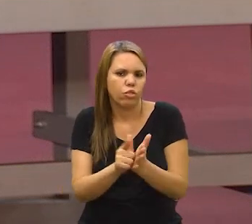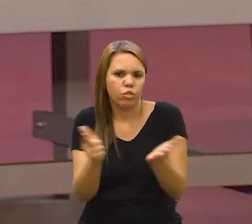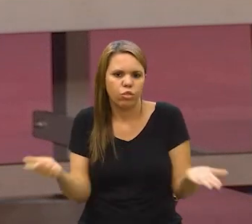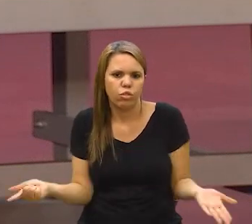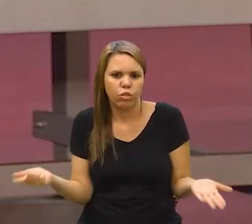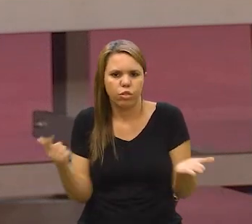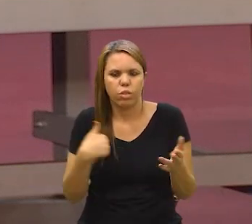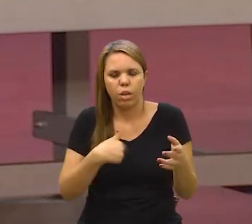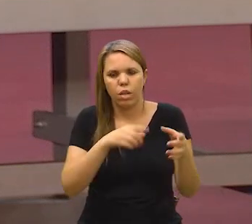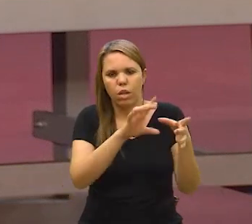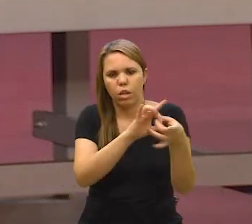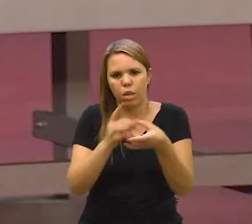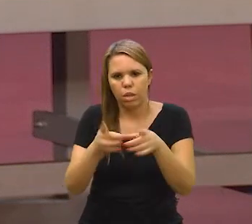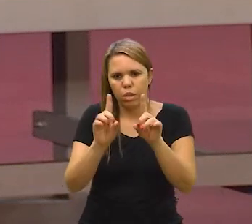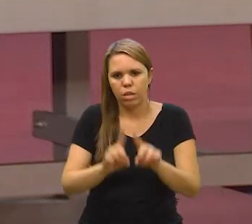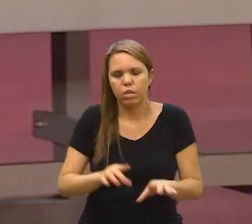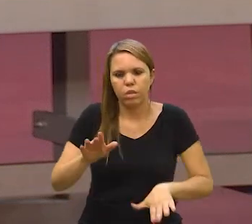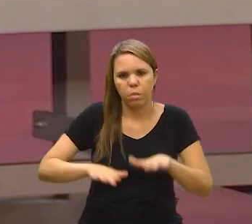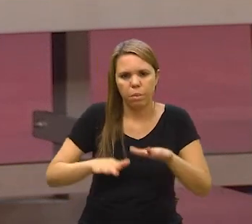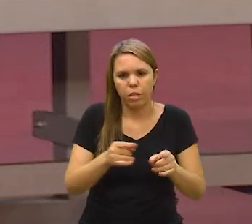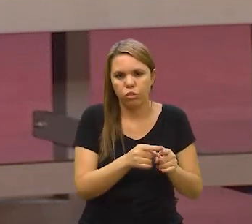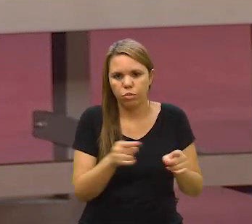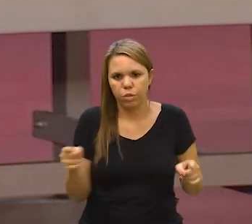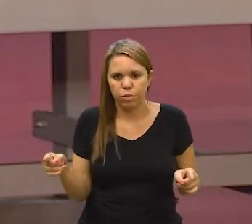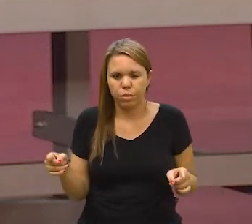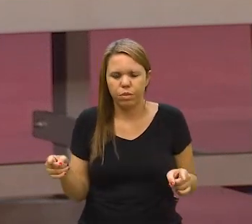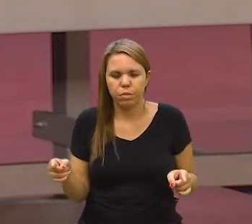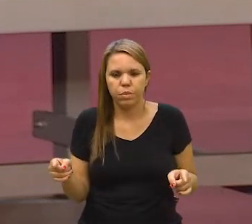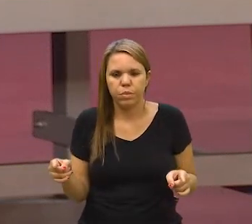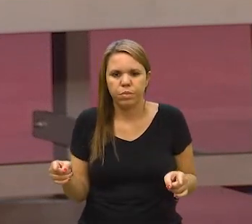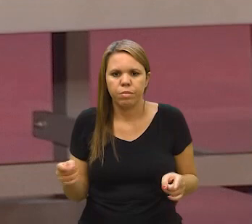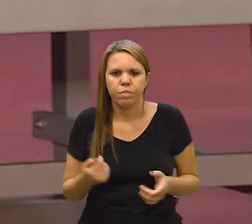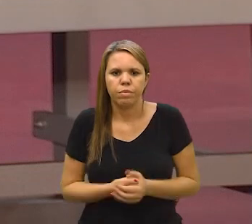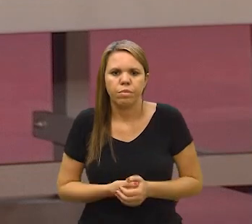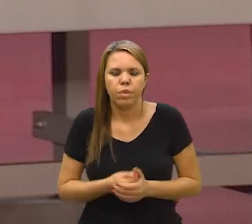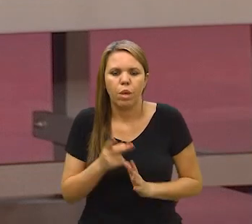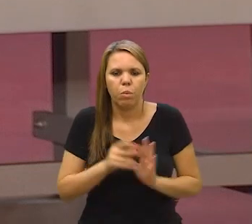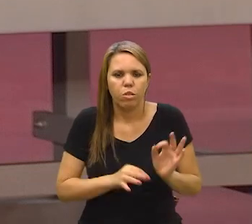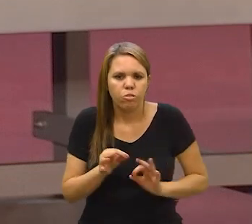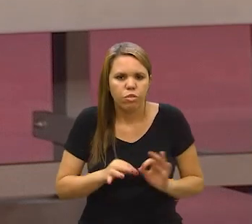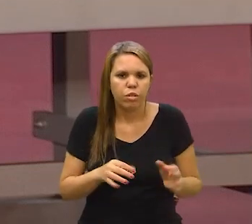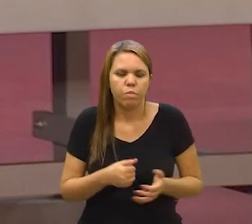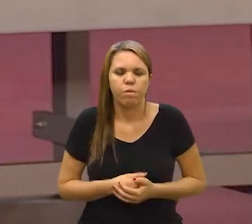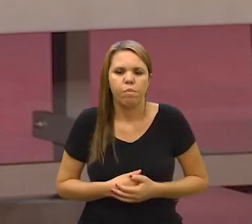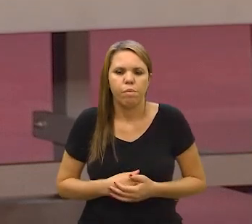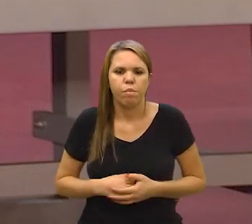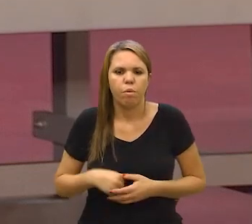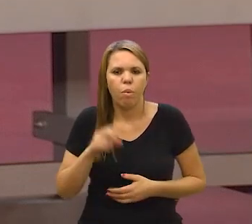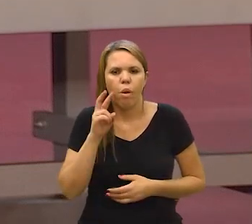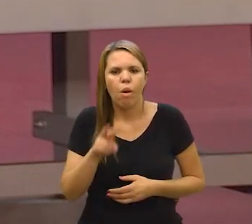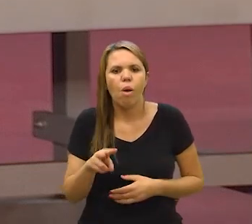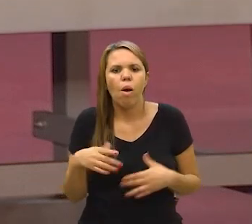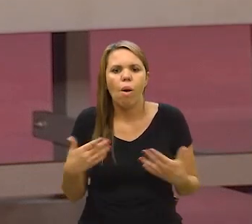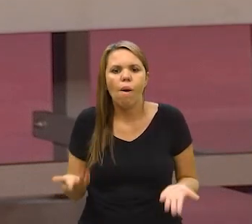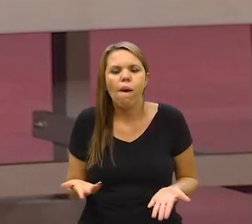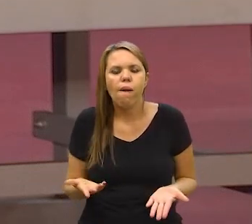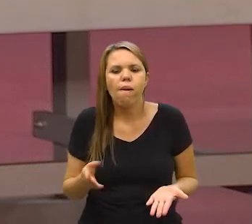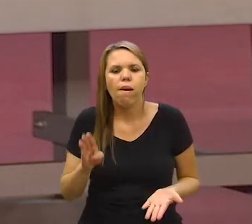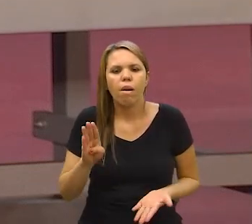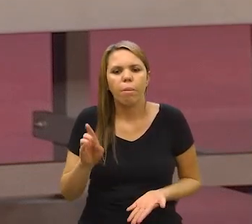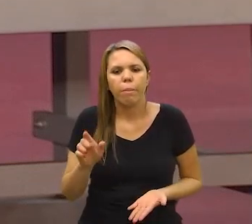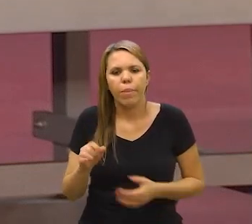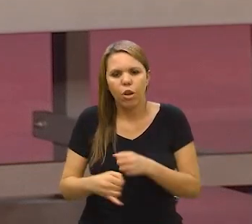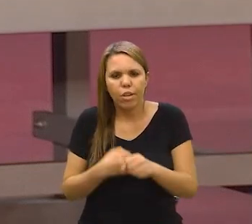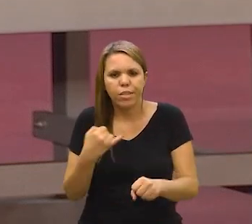jornal. Mas assim, isso aí depende muito do período, né? Eu estava até com um projeto, e estou vendo ainda, de fazer um blog a respeito